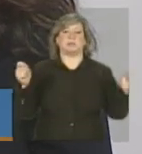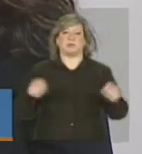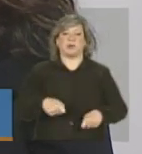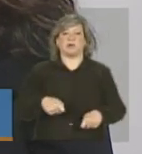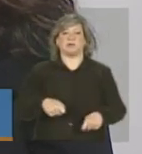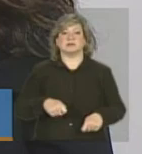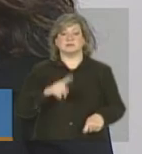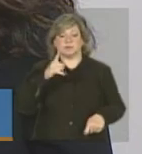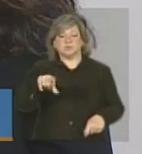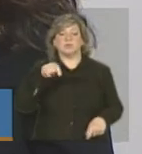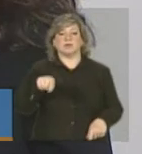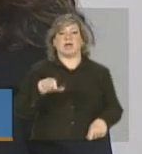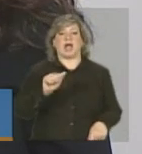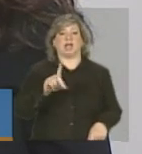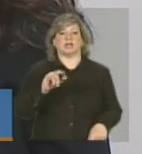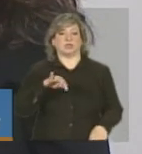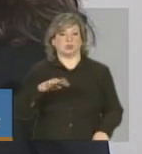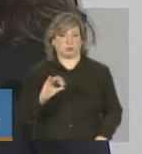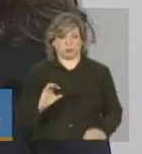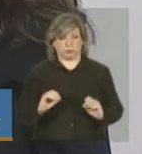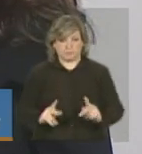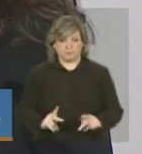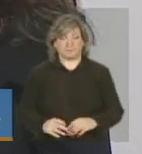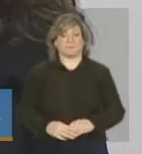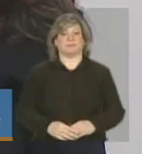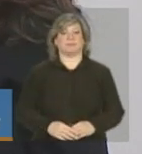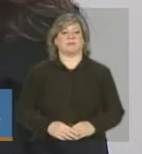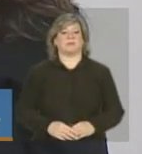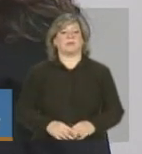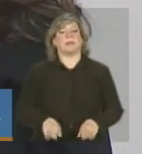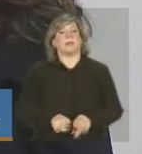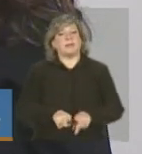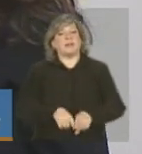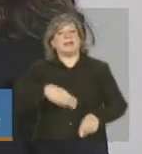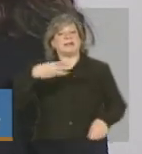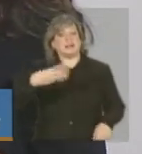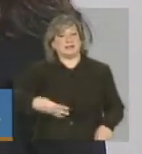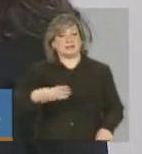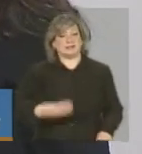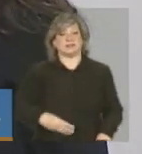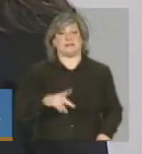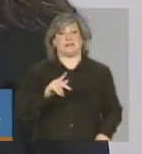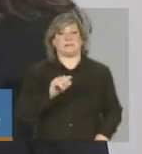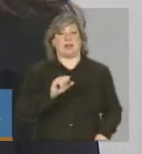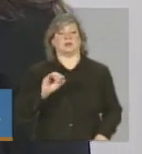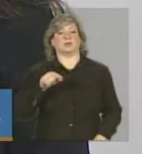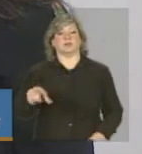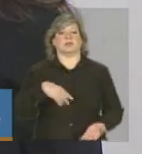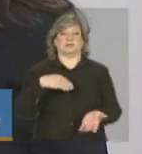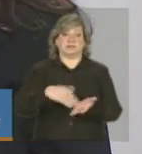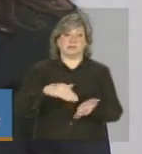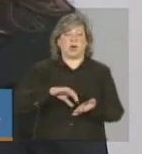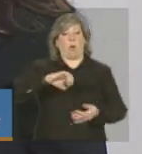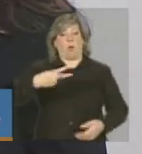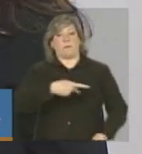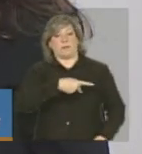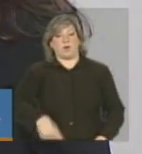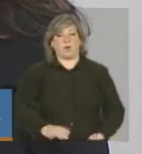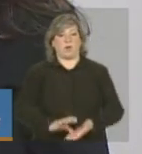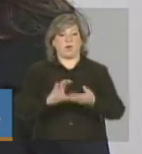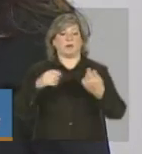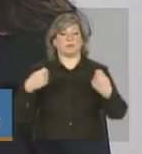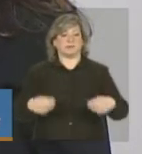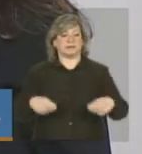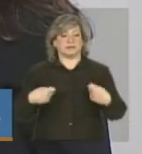como adjunto. Ok? E no terceiro passo, o secretário ou o presidente do conselho deve